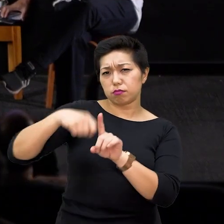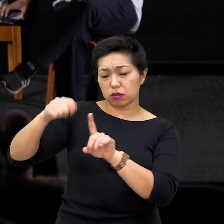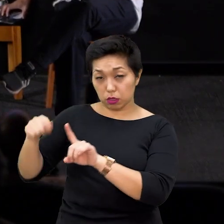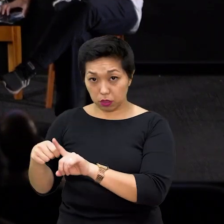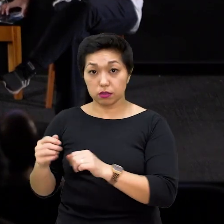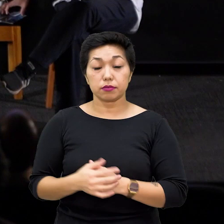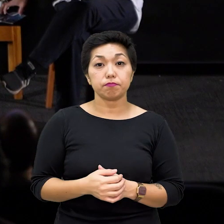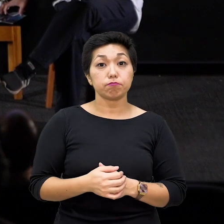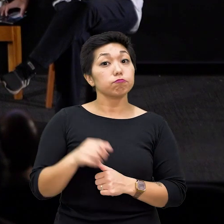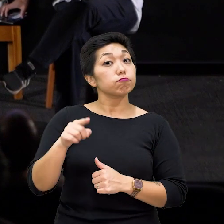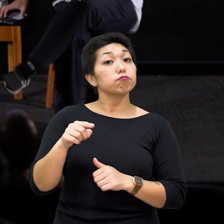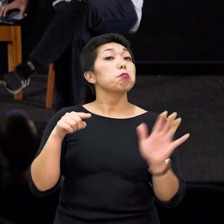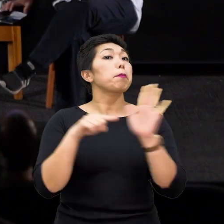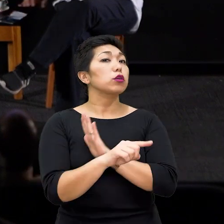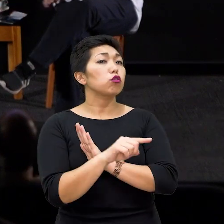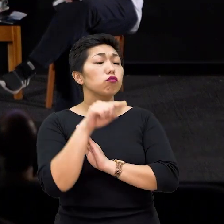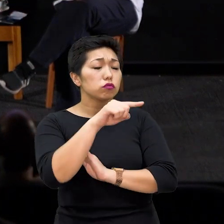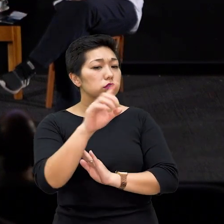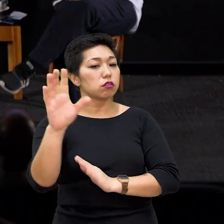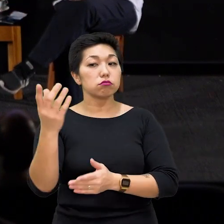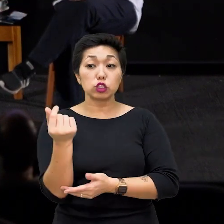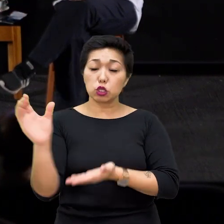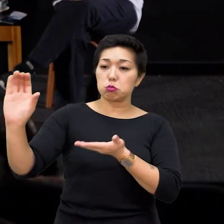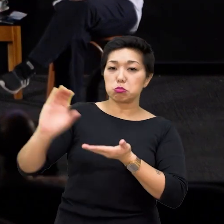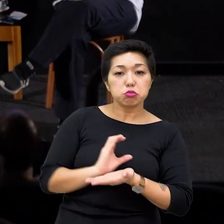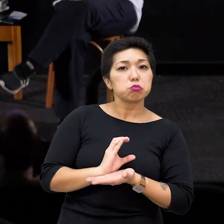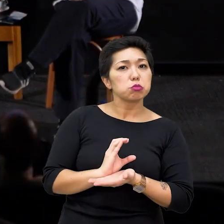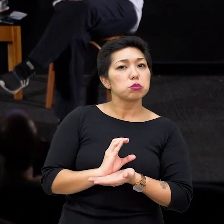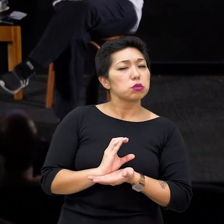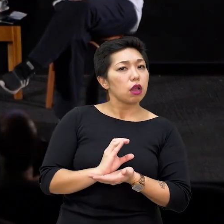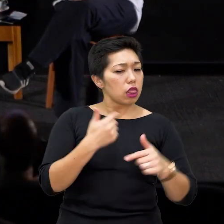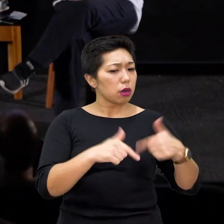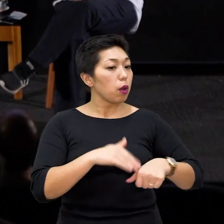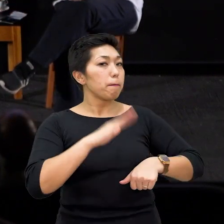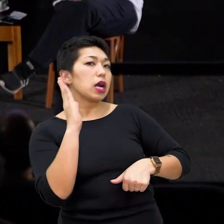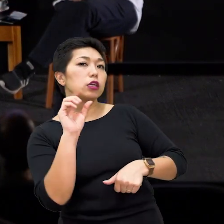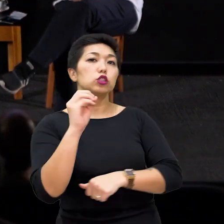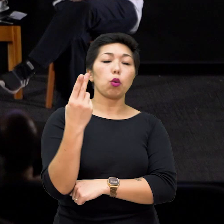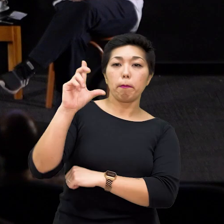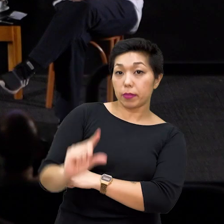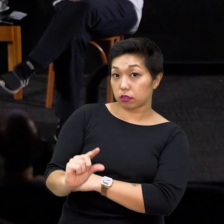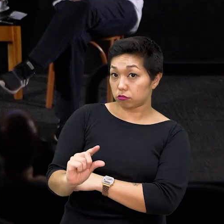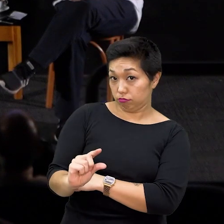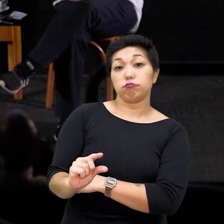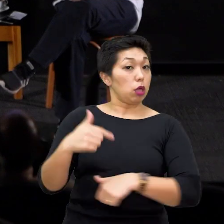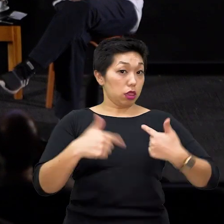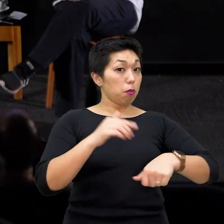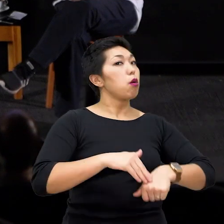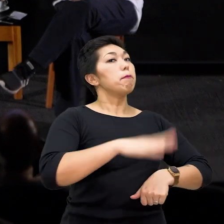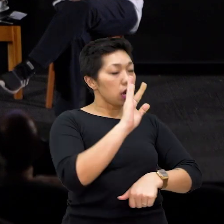quando vocês começaram a receber, passaram a trabalhar mais ou menos. Muito